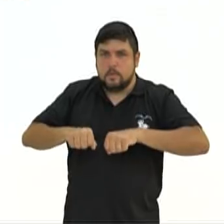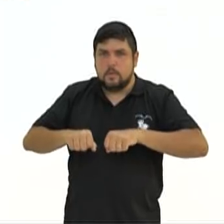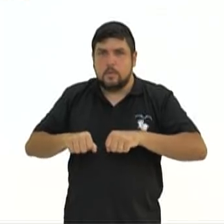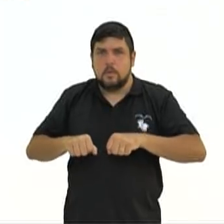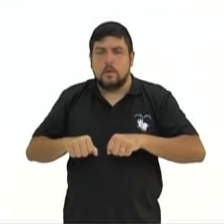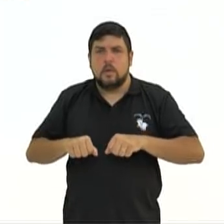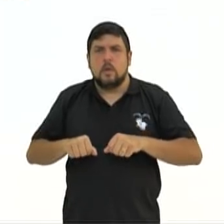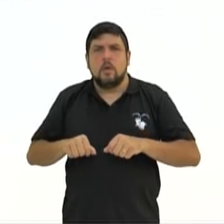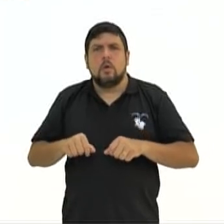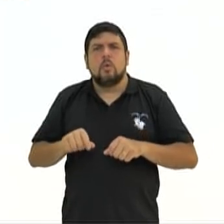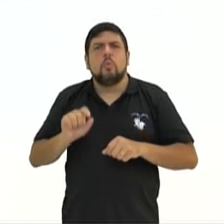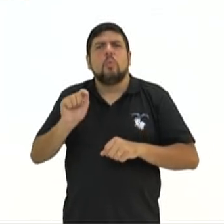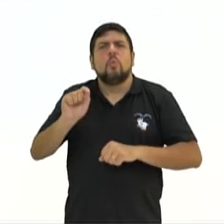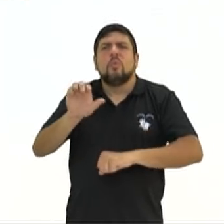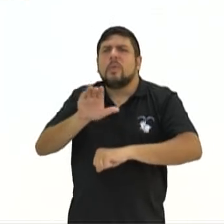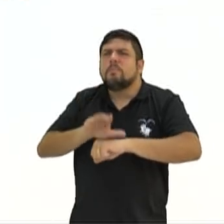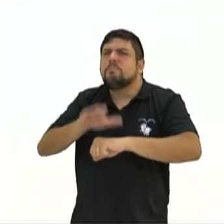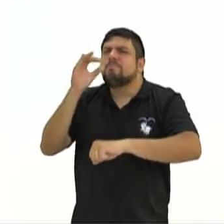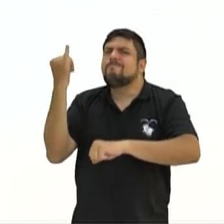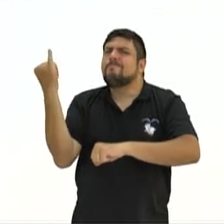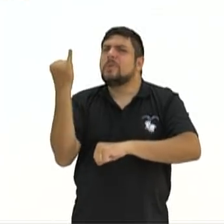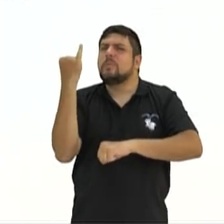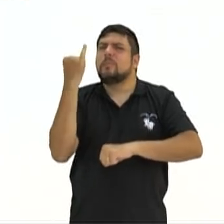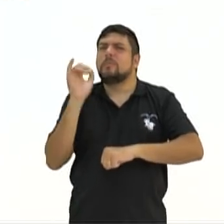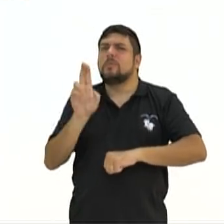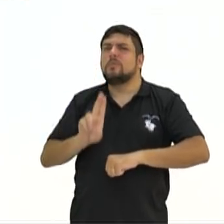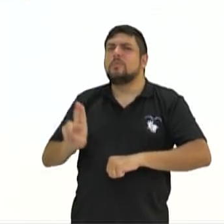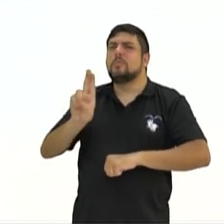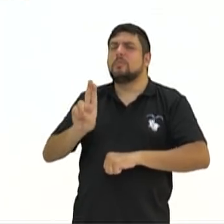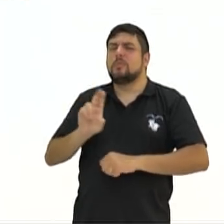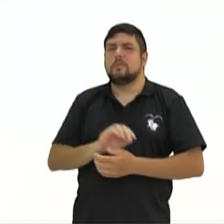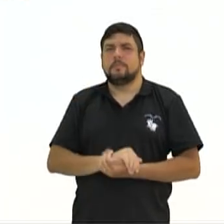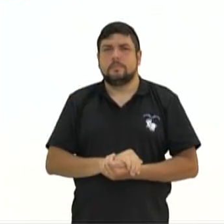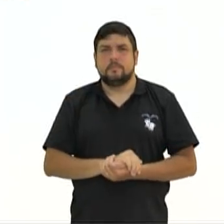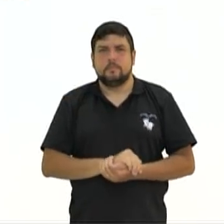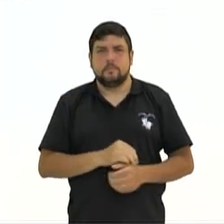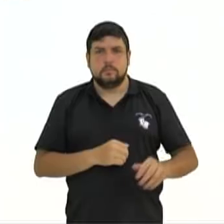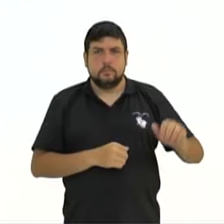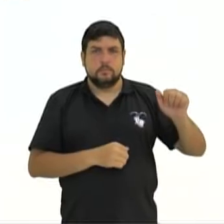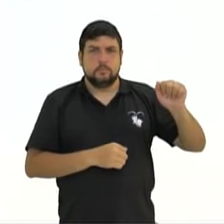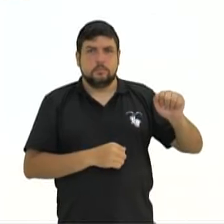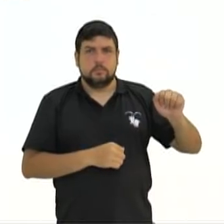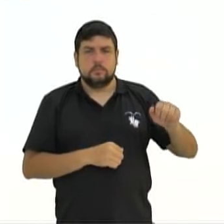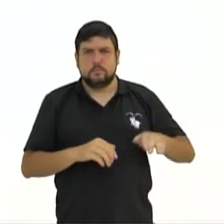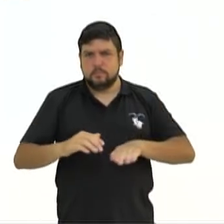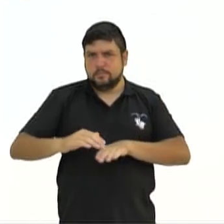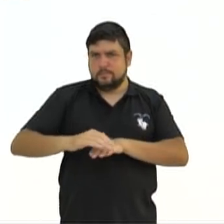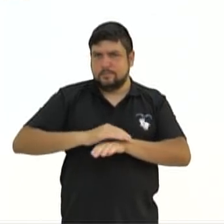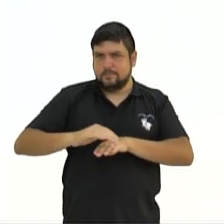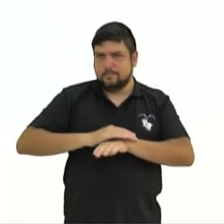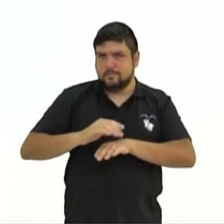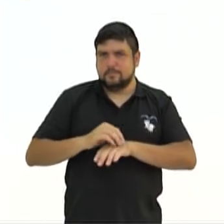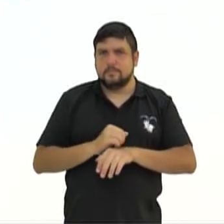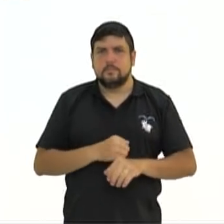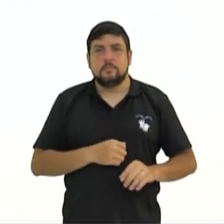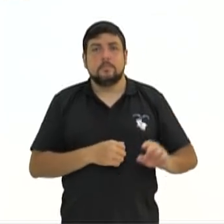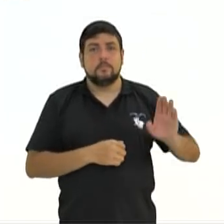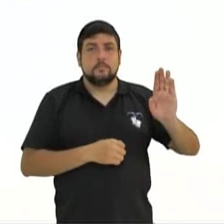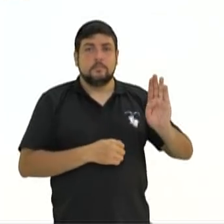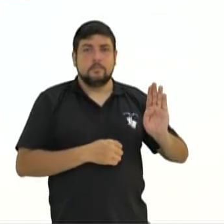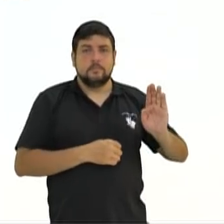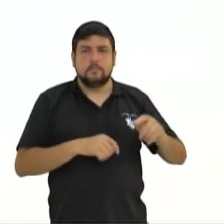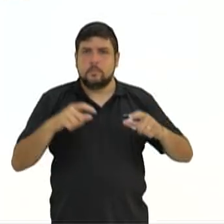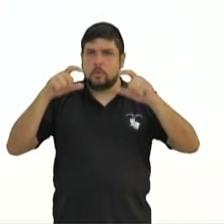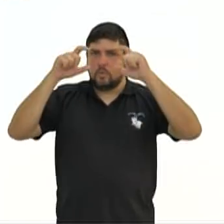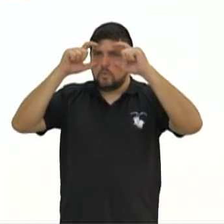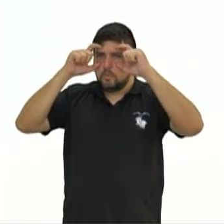equipamento mais importante para a prática do mountain bike? Alternativa A, a sapatilha. Alternativa B, o óculos